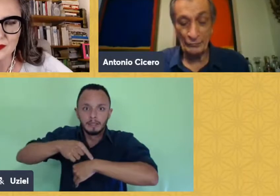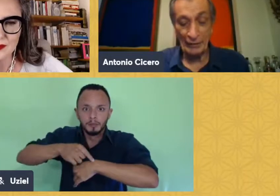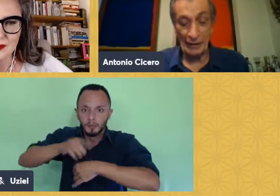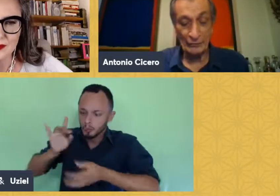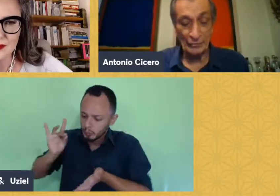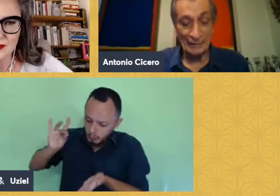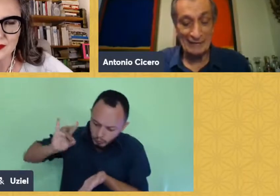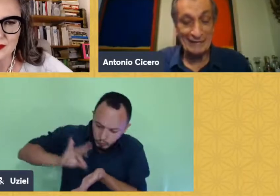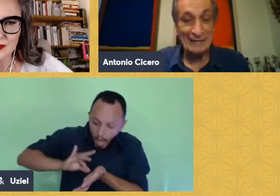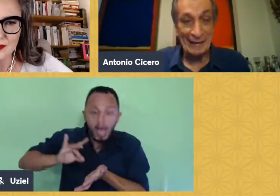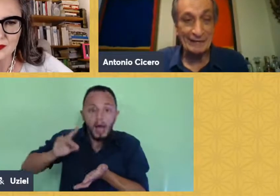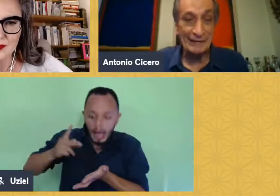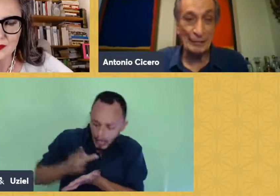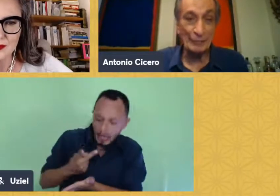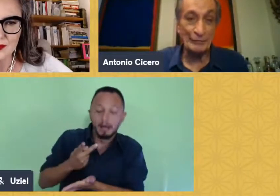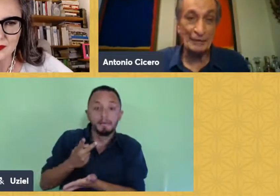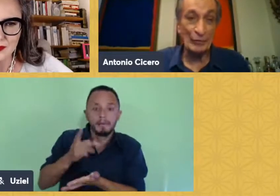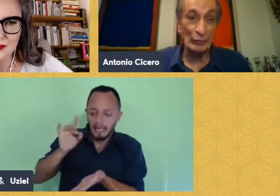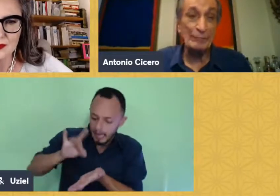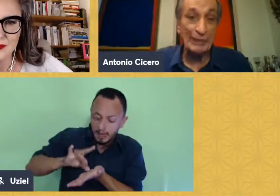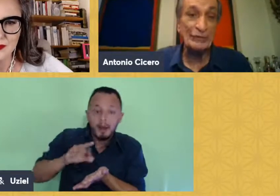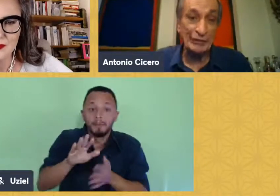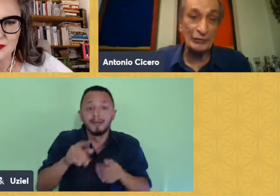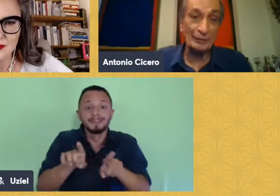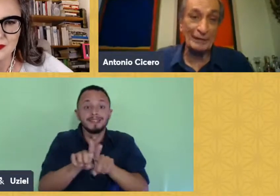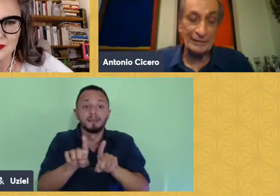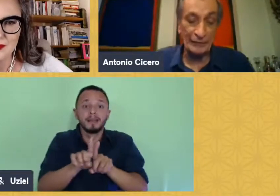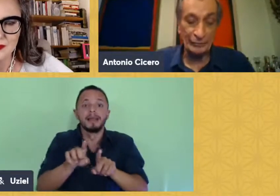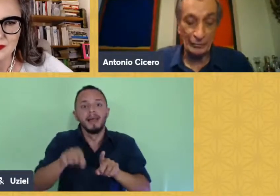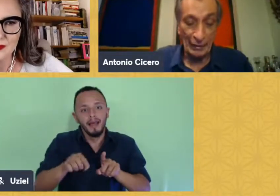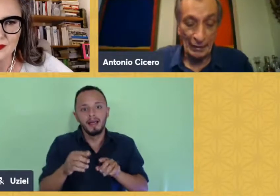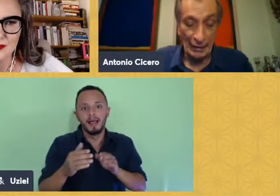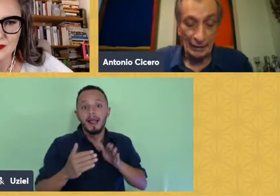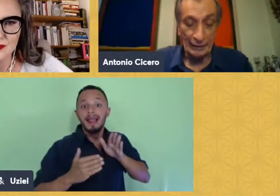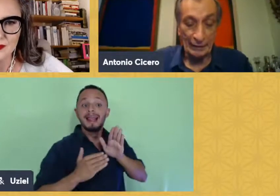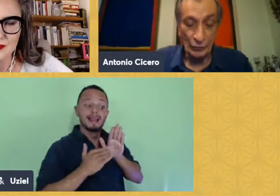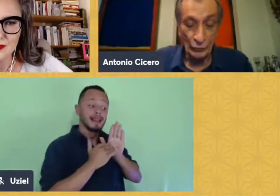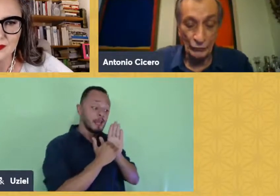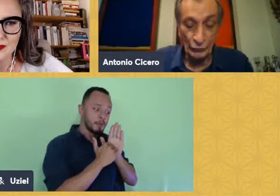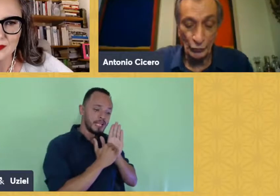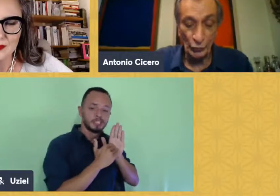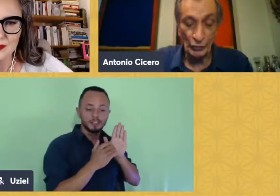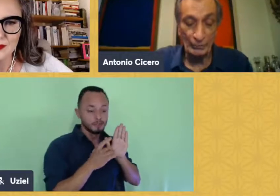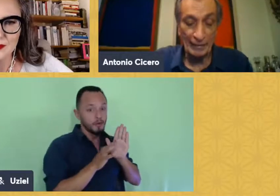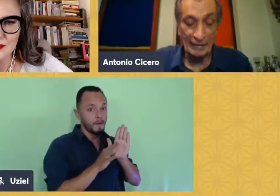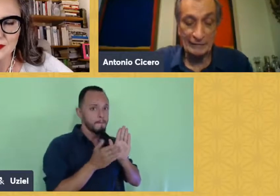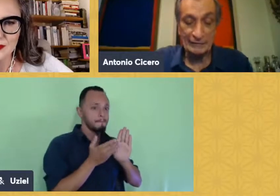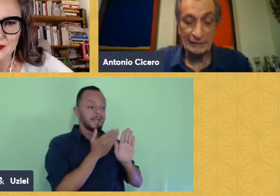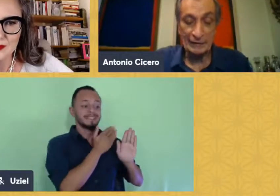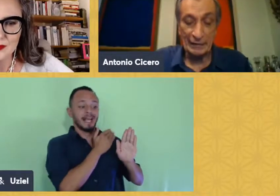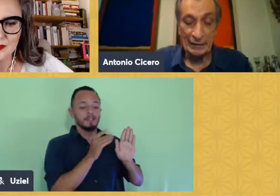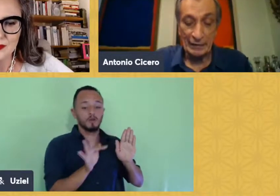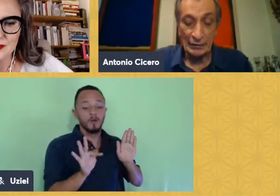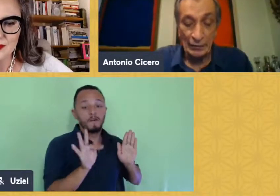Mas, por outro lado, não é sequer tempo, pois ele é o limite entre o passado e o futuro. Não